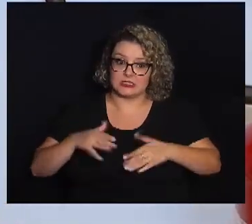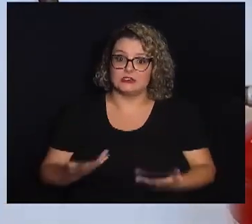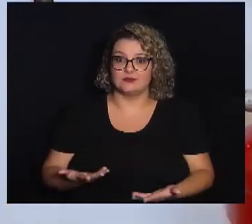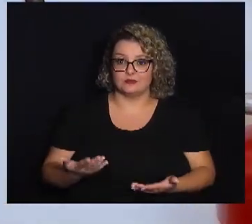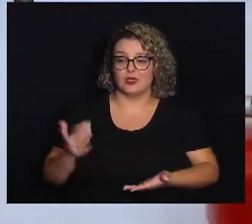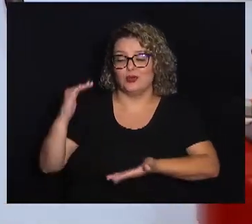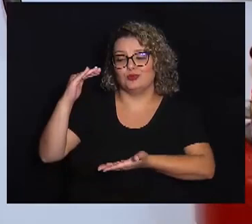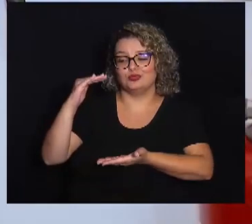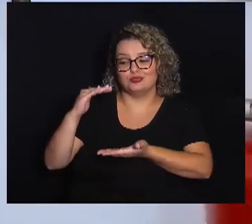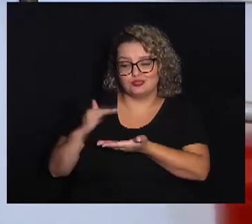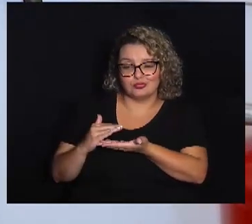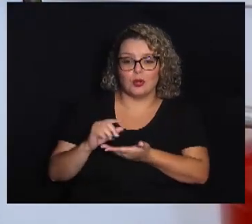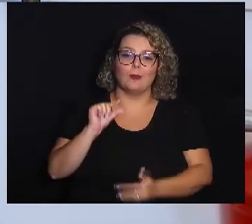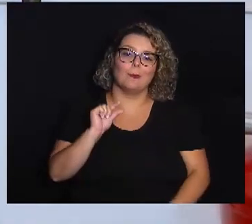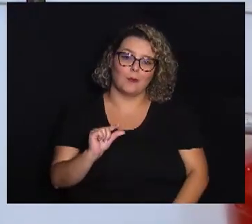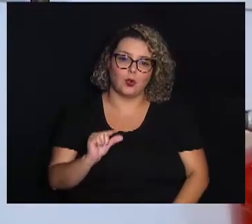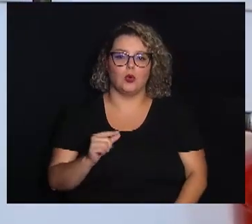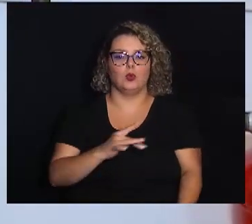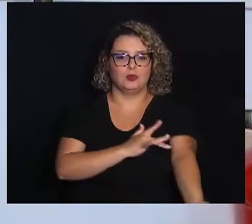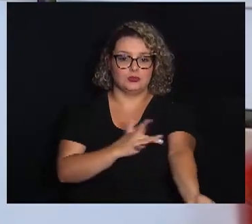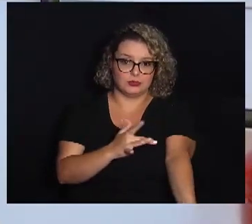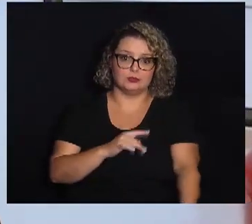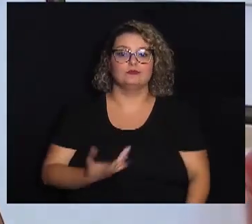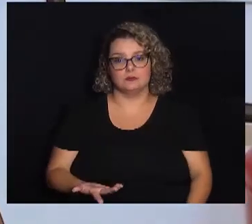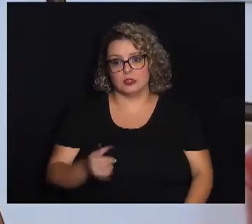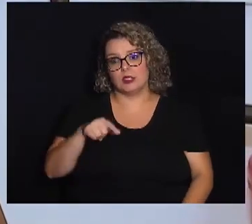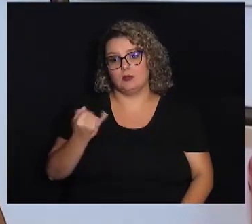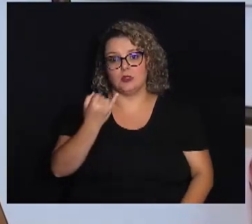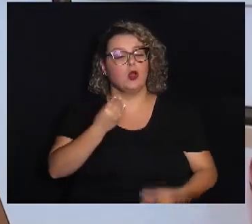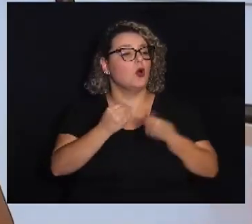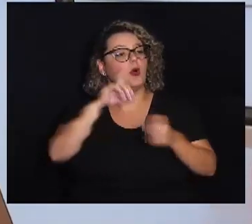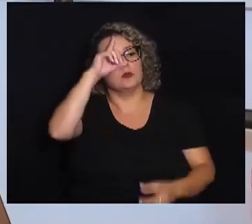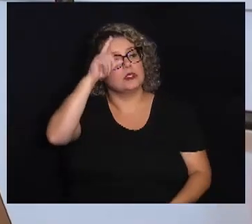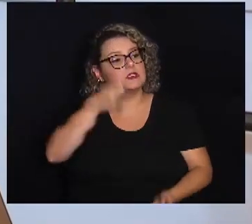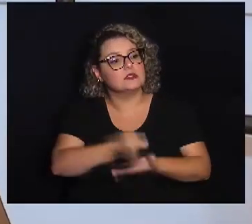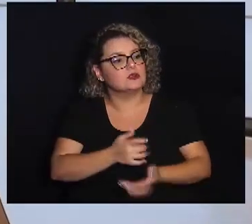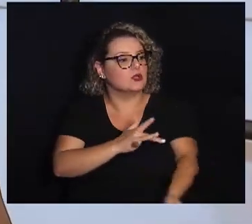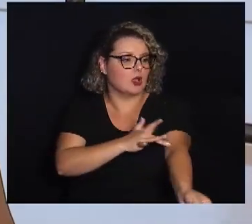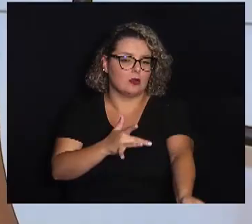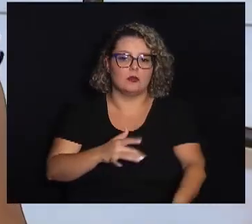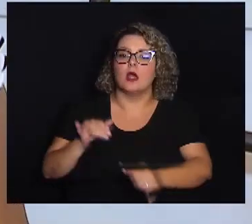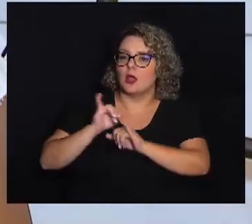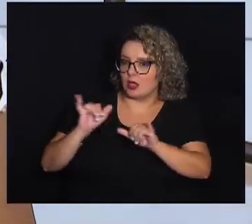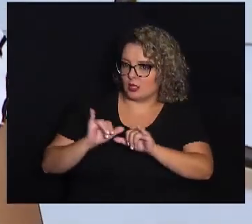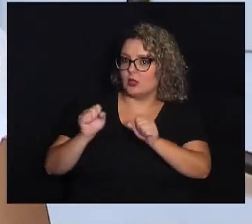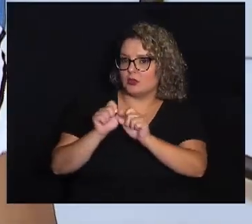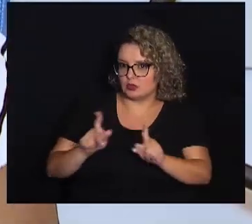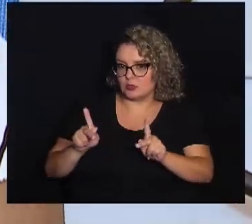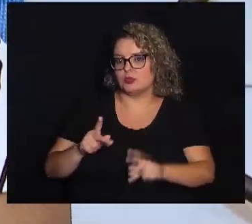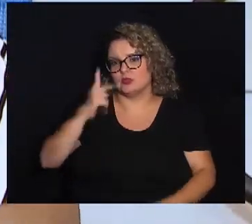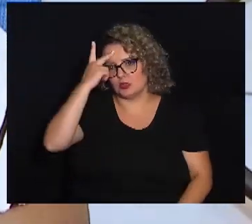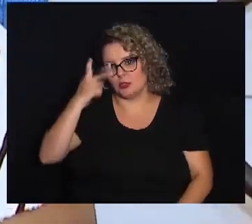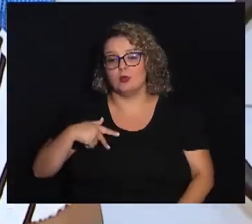estoque está baixo, né? Por isso é importante. Como decidiu doar sangue? Através da campanha do shopping mesmo, que